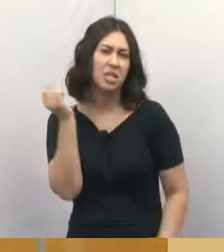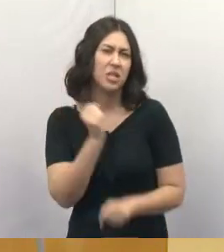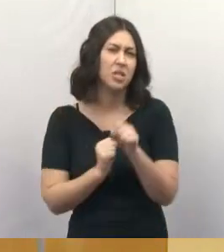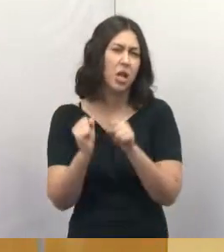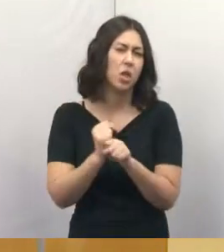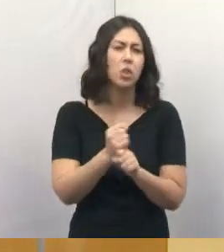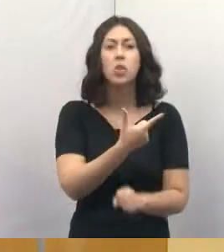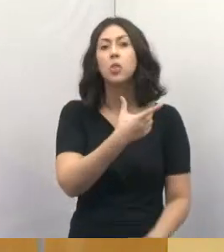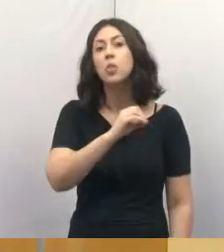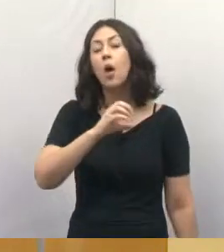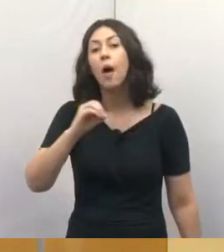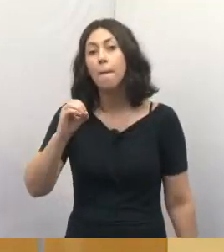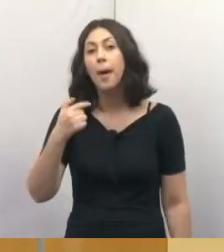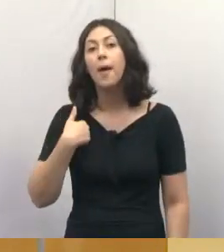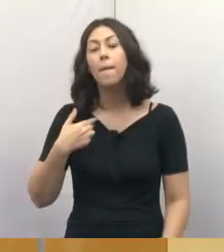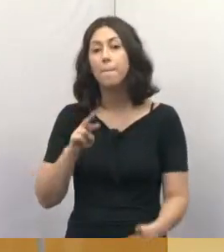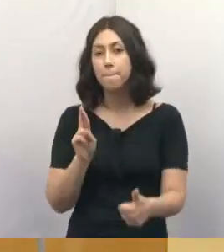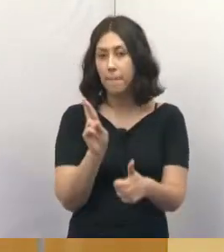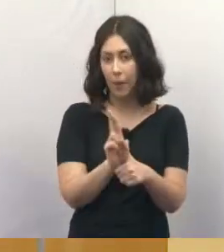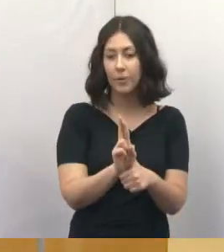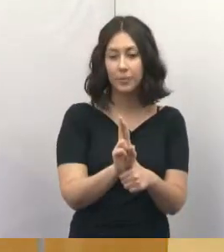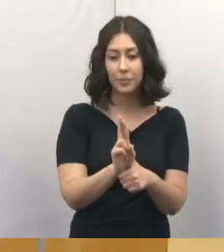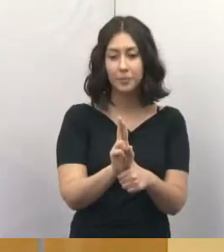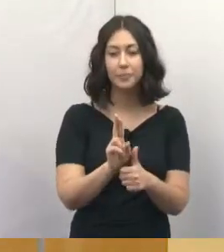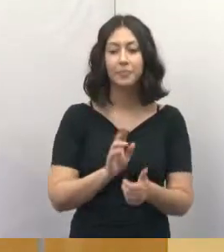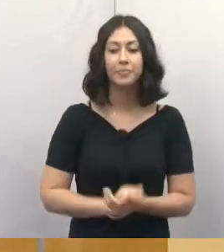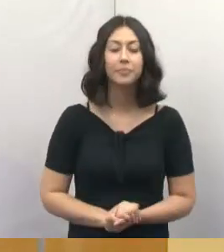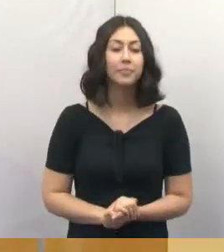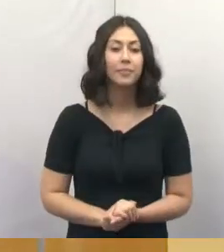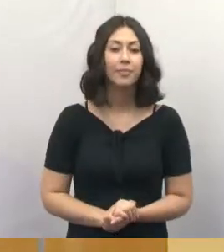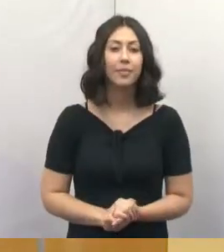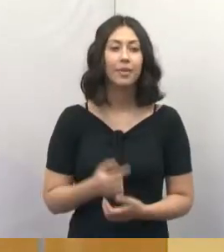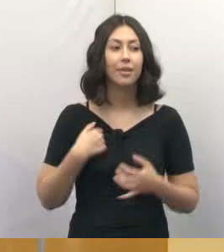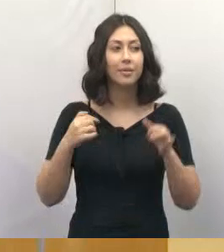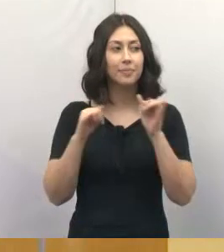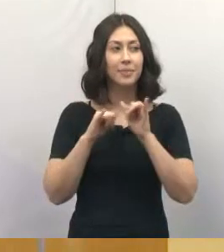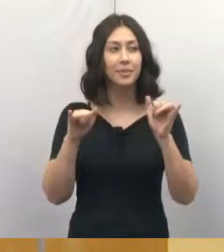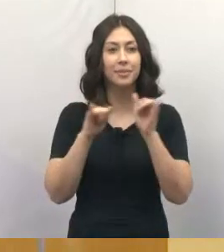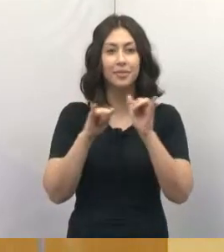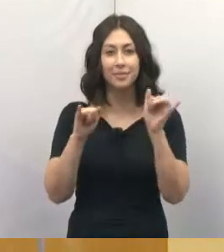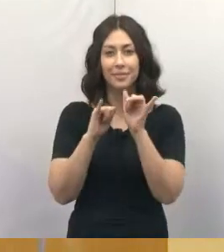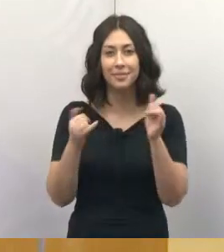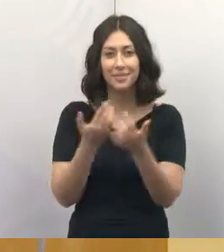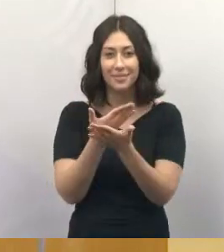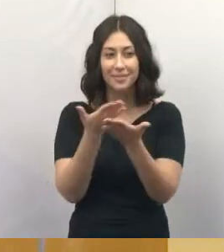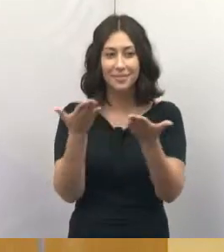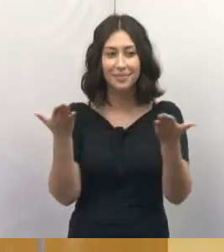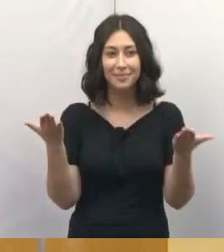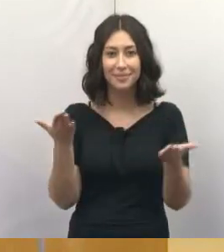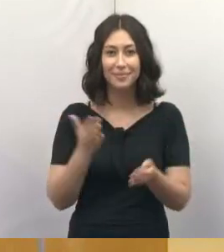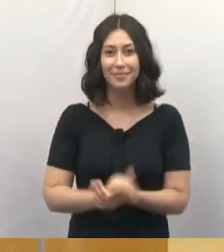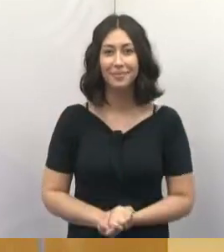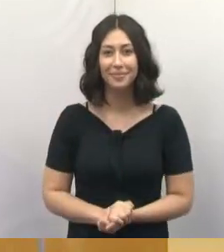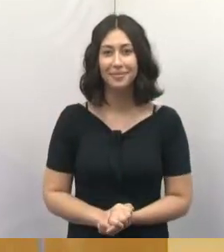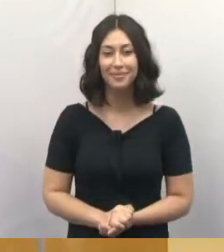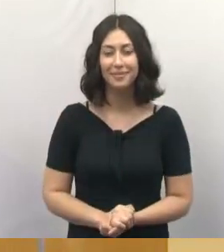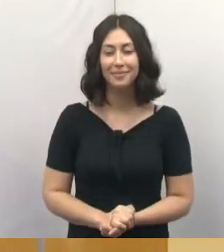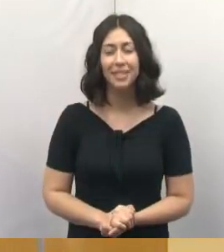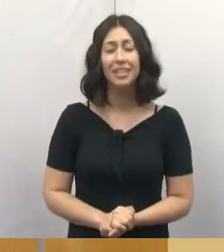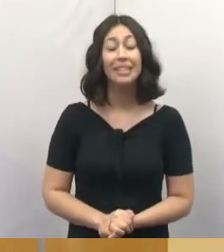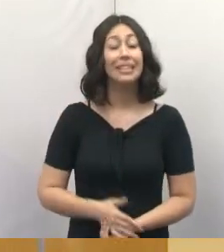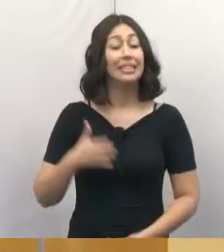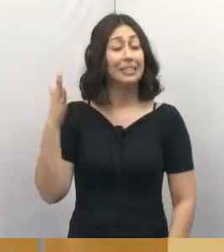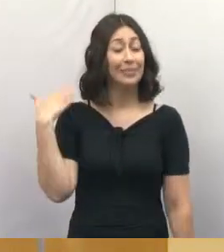2000, de ser procurador fiscal. E confesso para vocês que a gente tinha uma